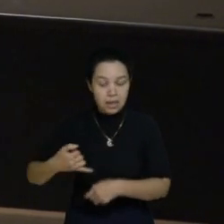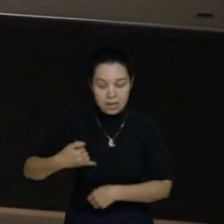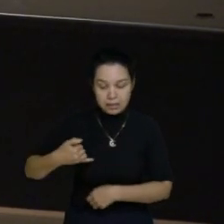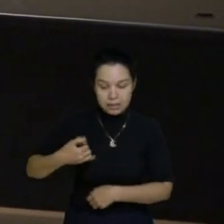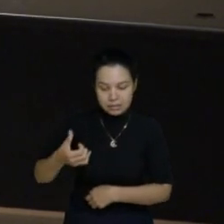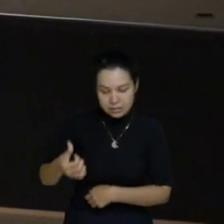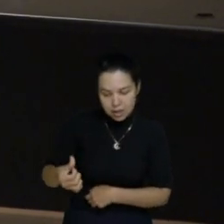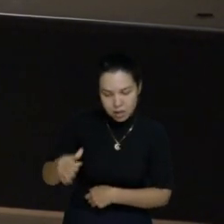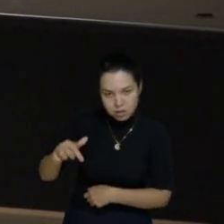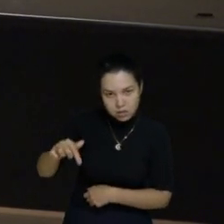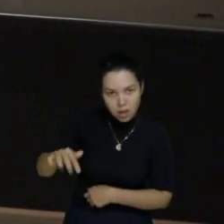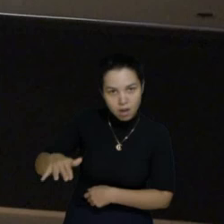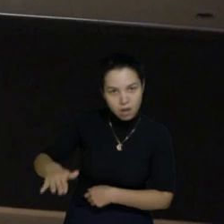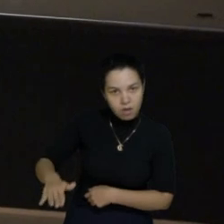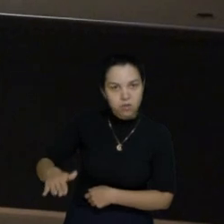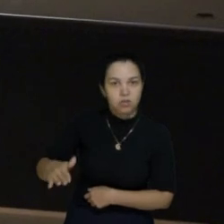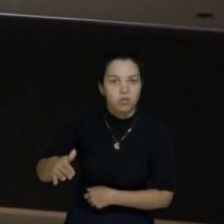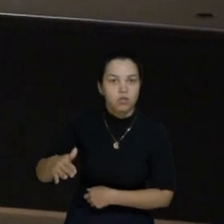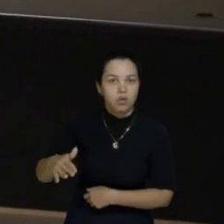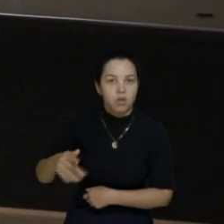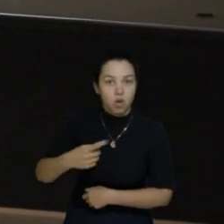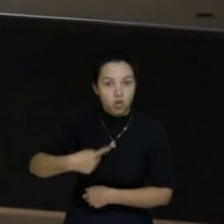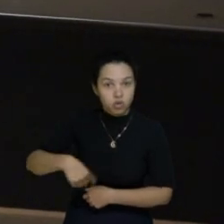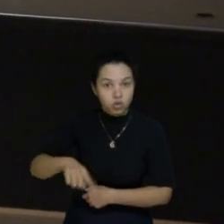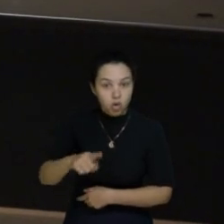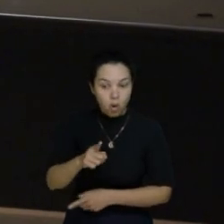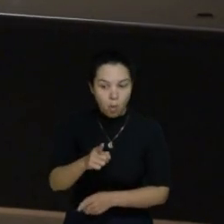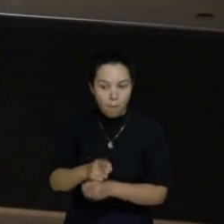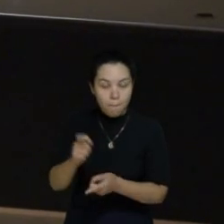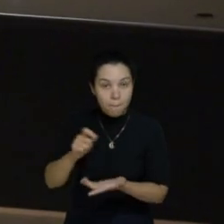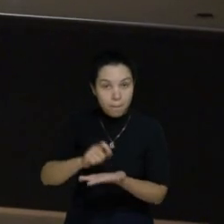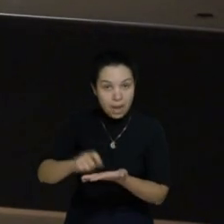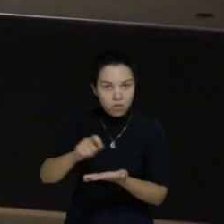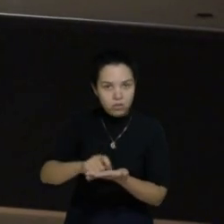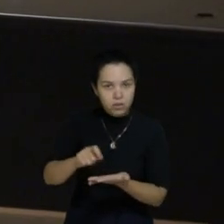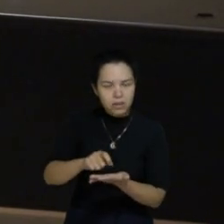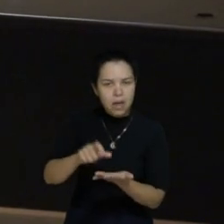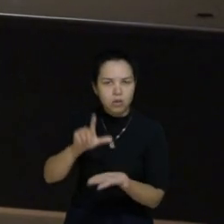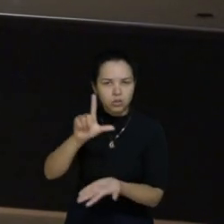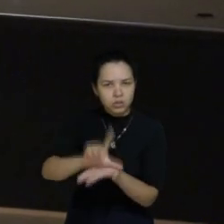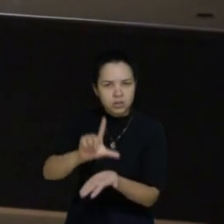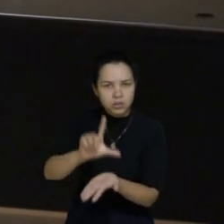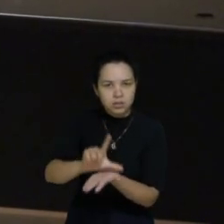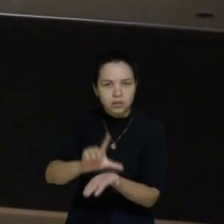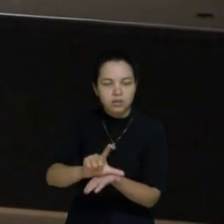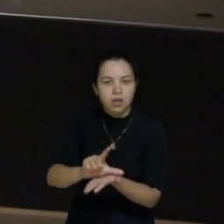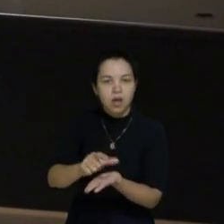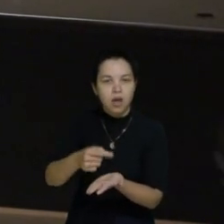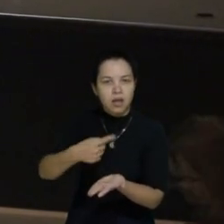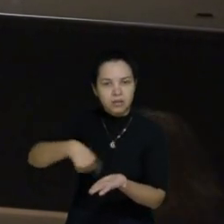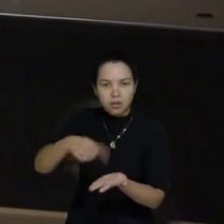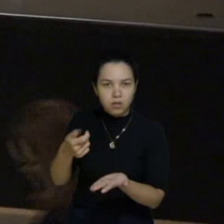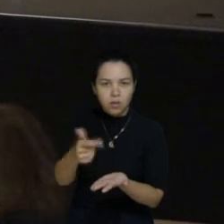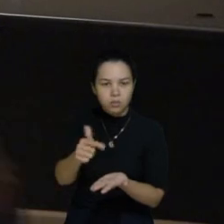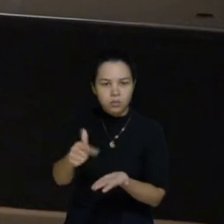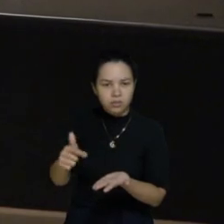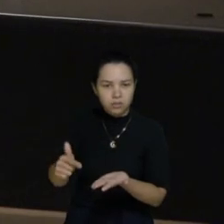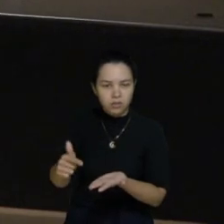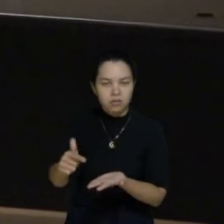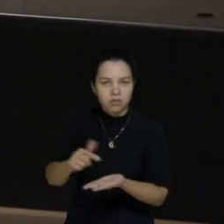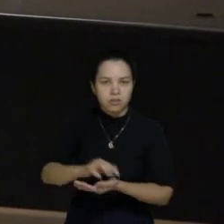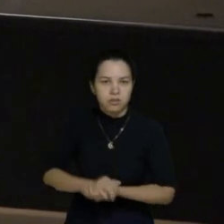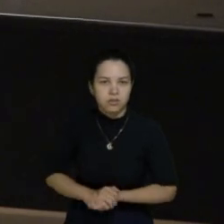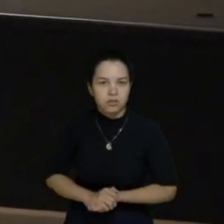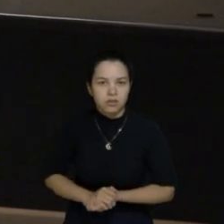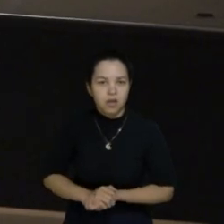idade a gente ainda não tem laudo nenhum a gente não tem diagnóstico a gente não tem nada disso Mas independente da gente